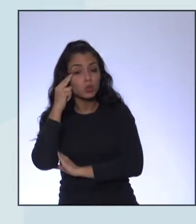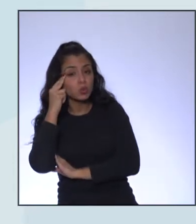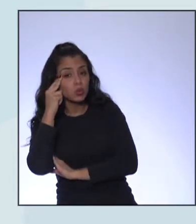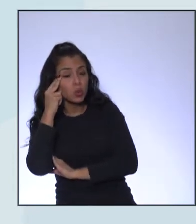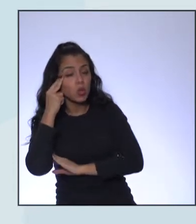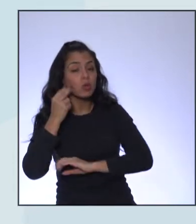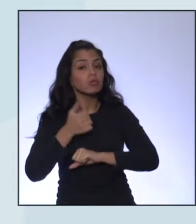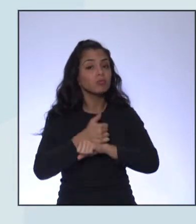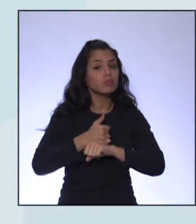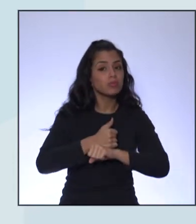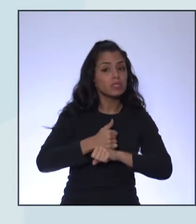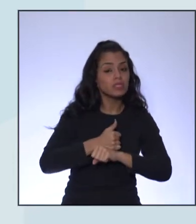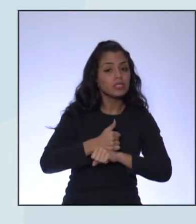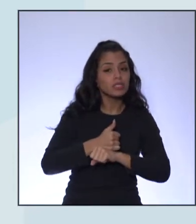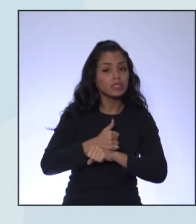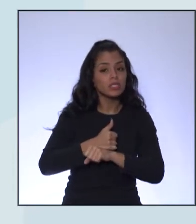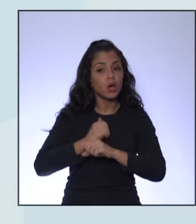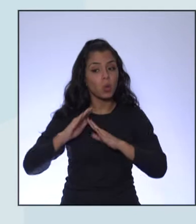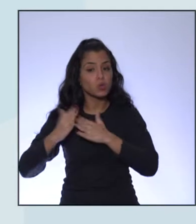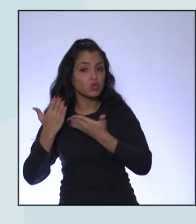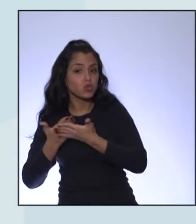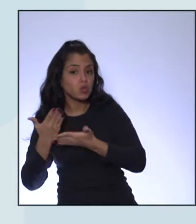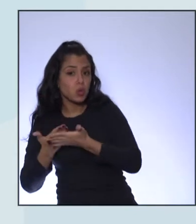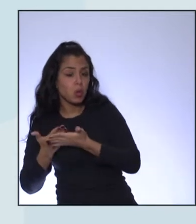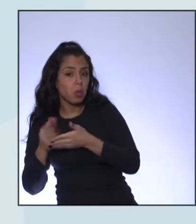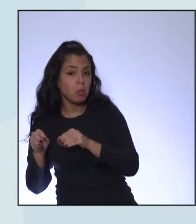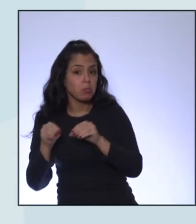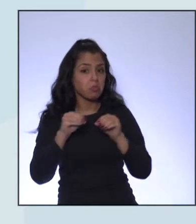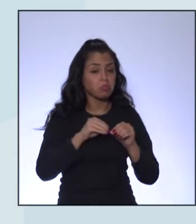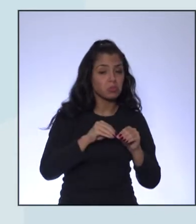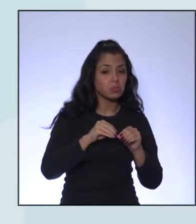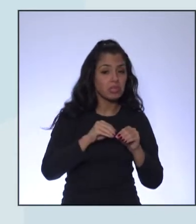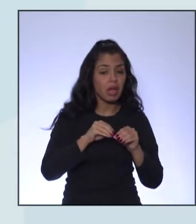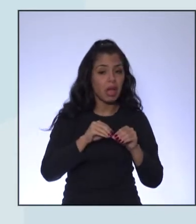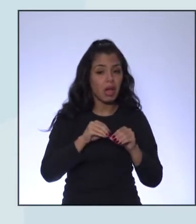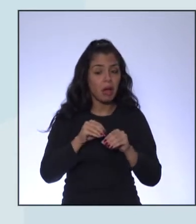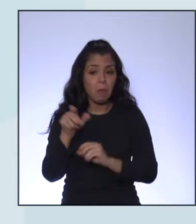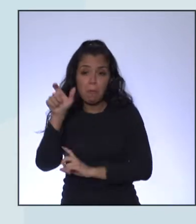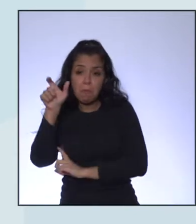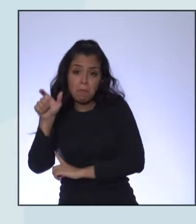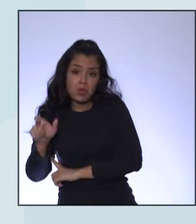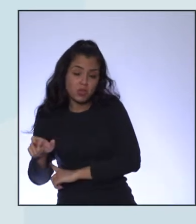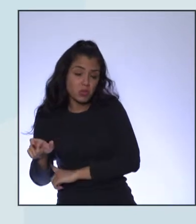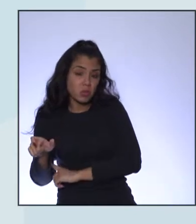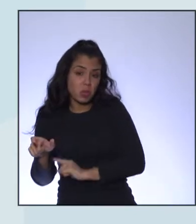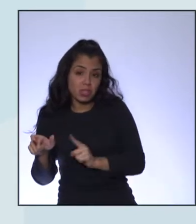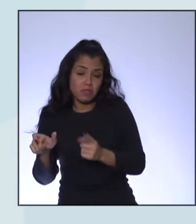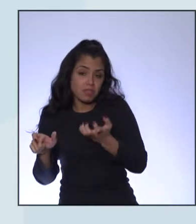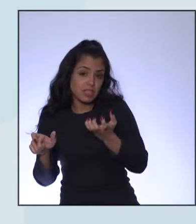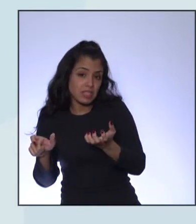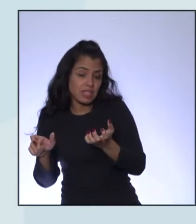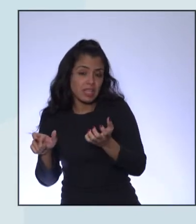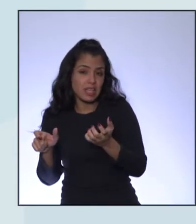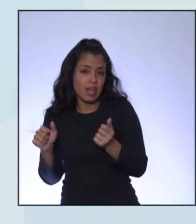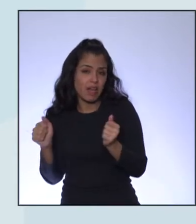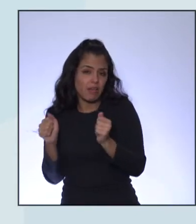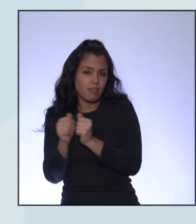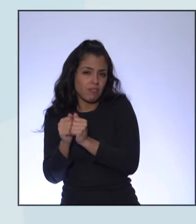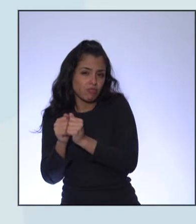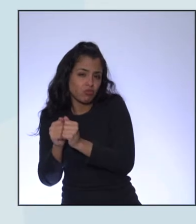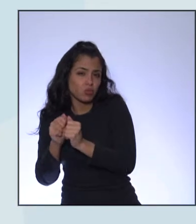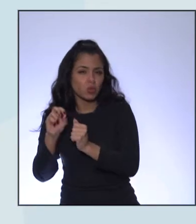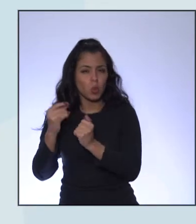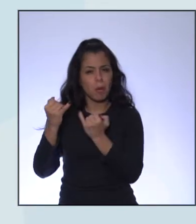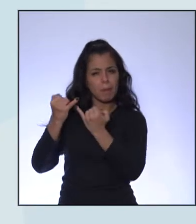uma escola que vocês gostariam de estudar, alguém que vocês gostariam de ser